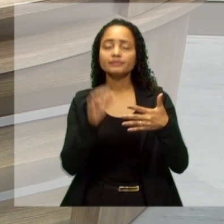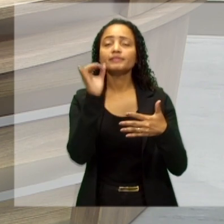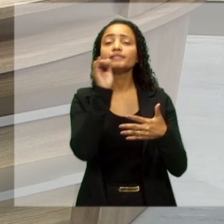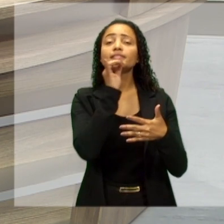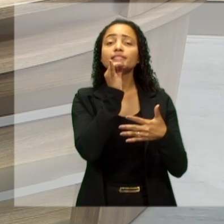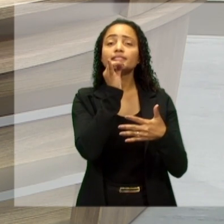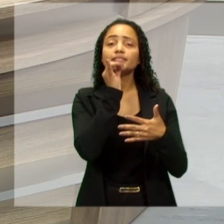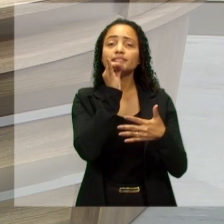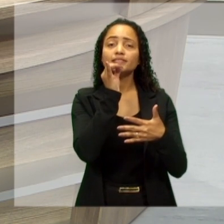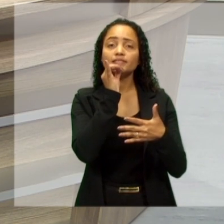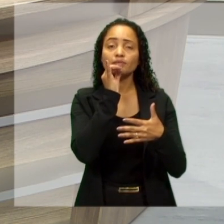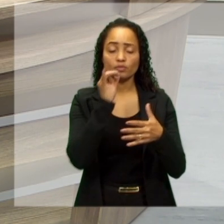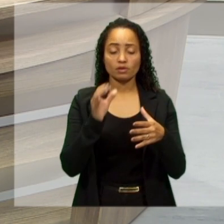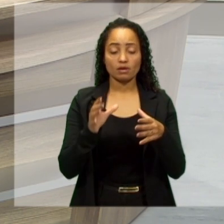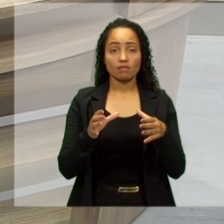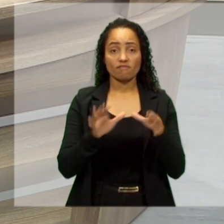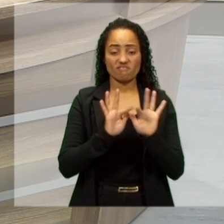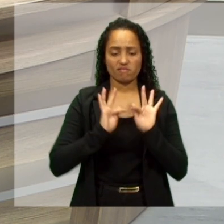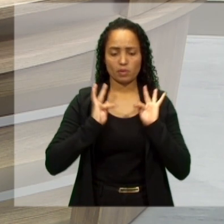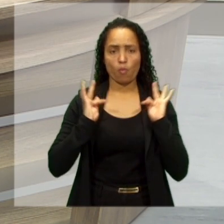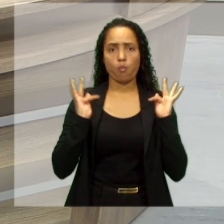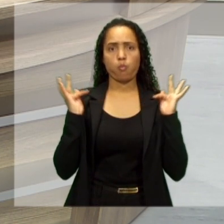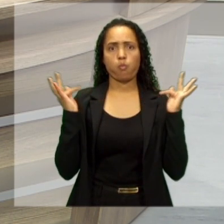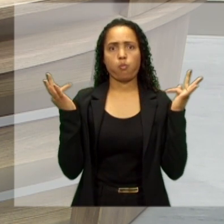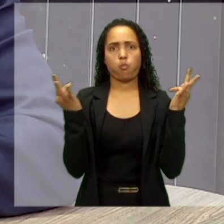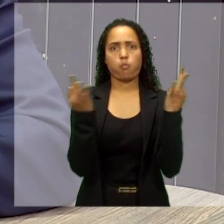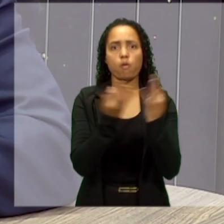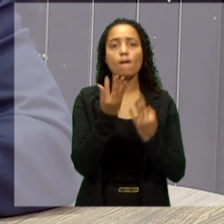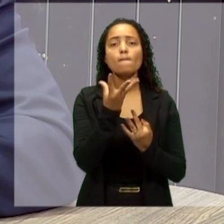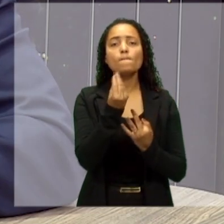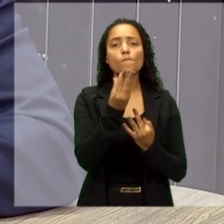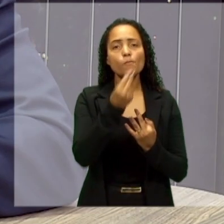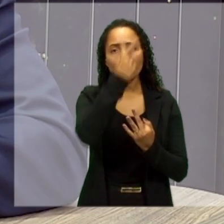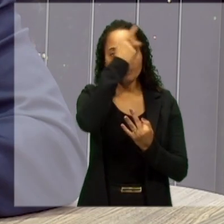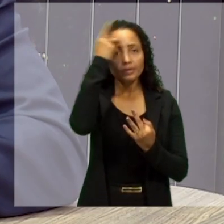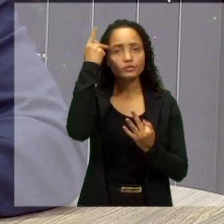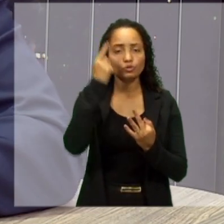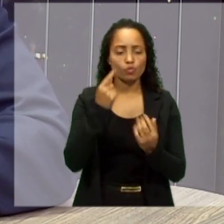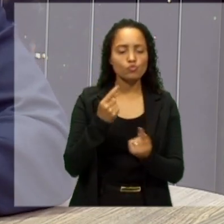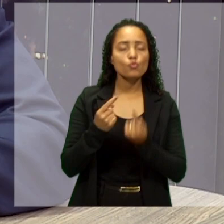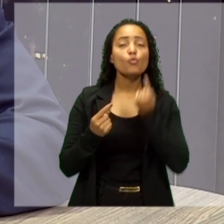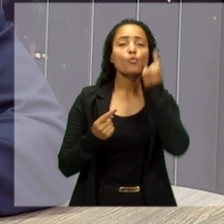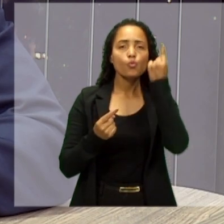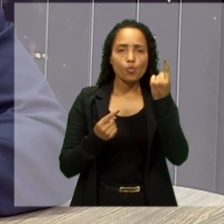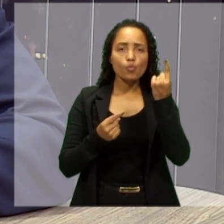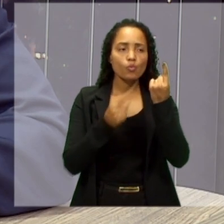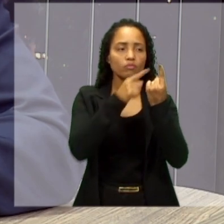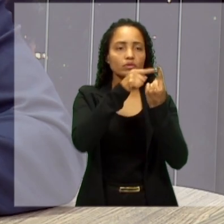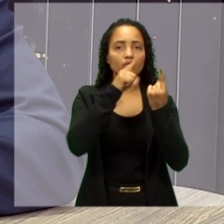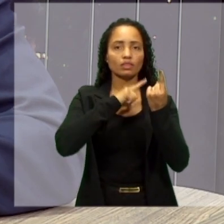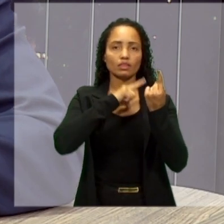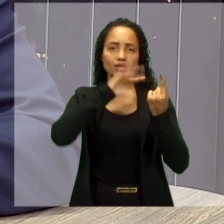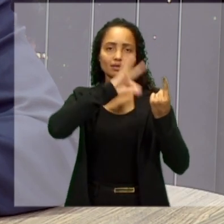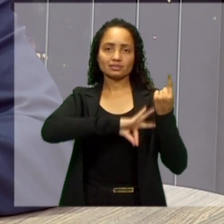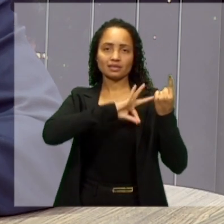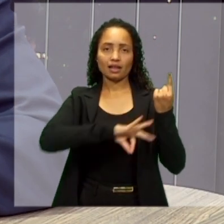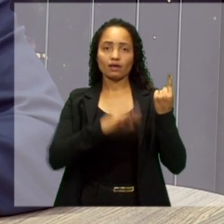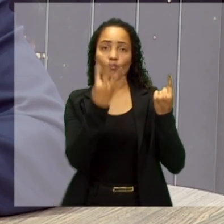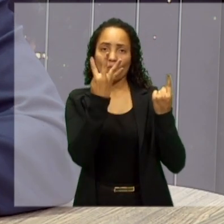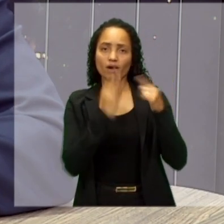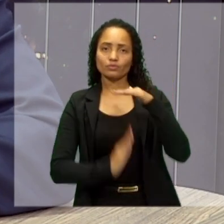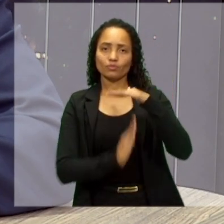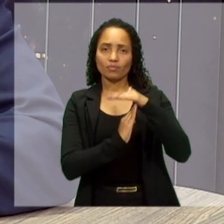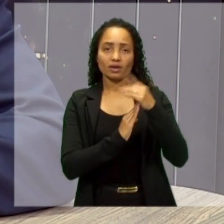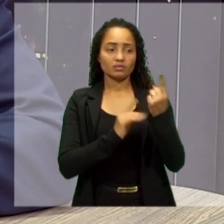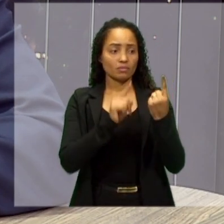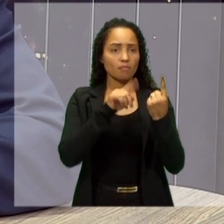familiares formados por muitas pessoas. Então, ainda que um membro da família ganhe 4 salários mínimos, mas esse grupo familiar ele é